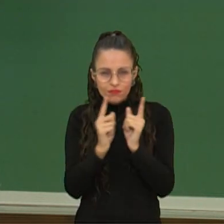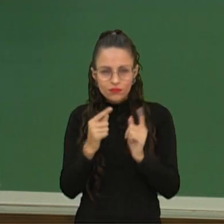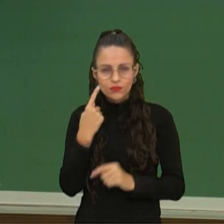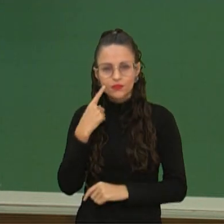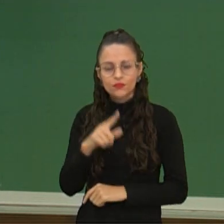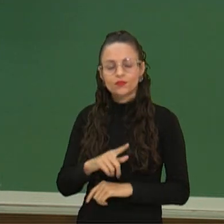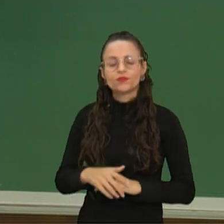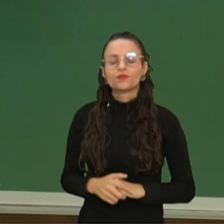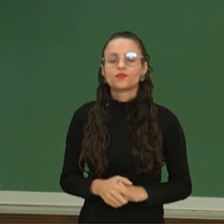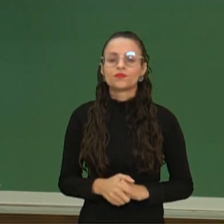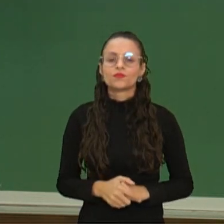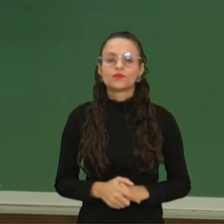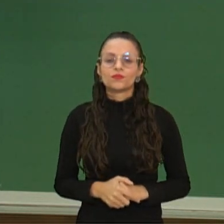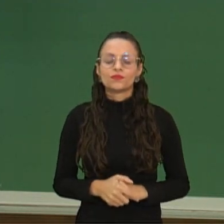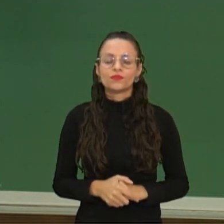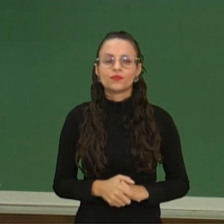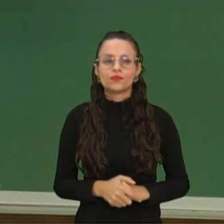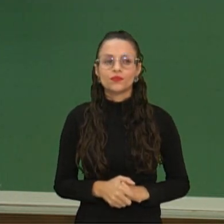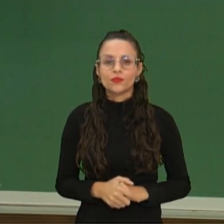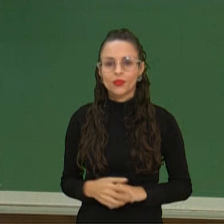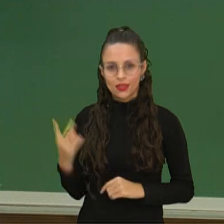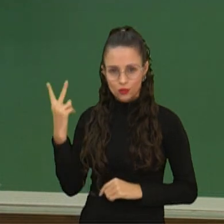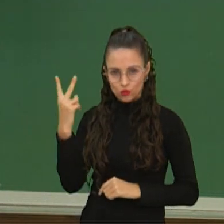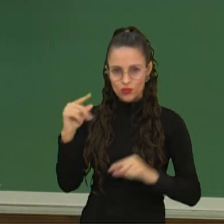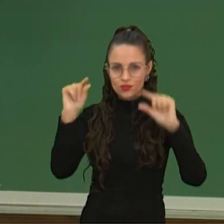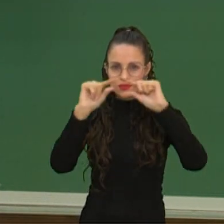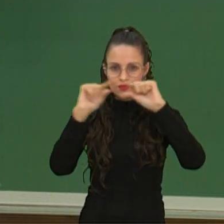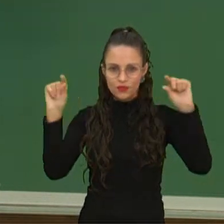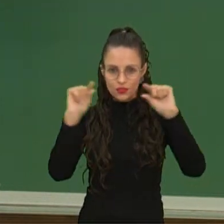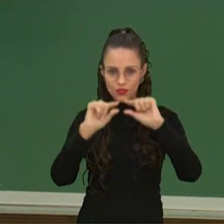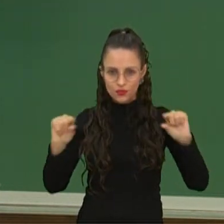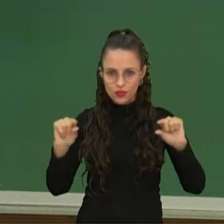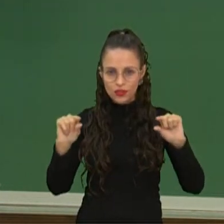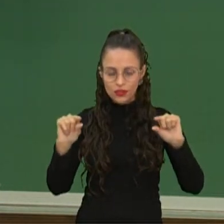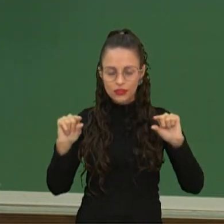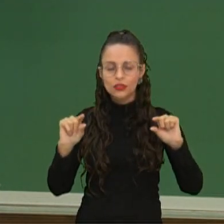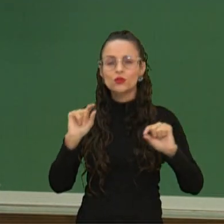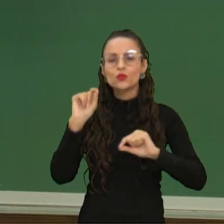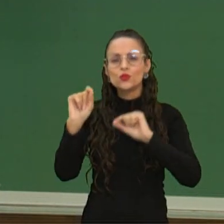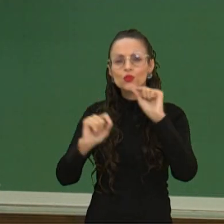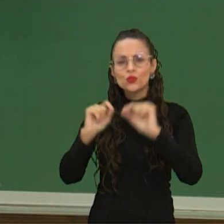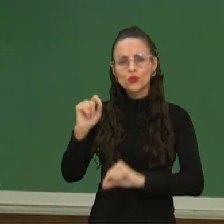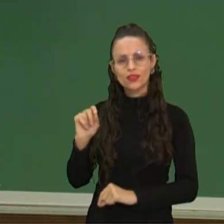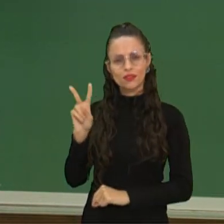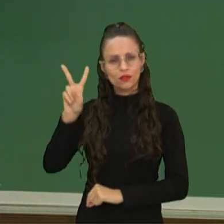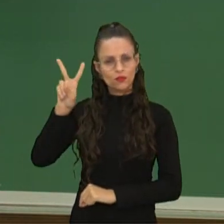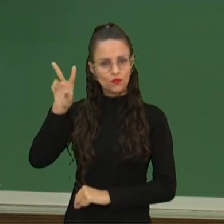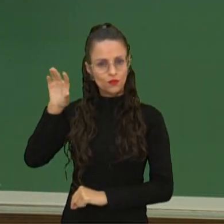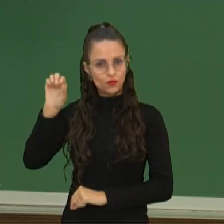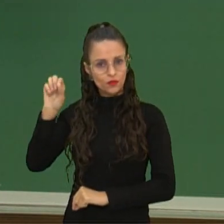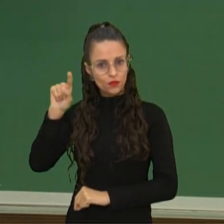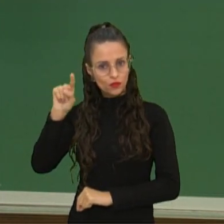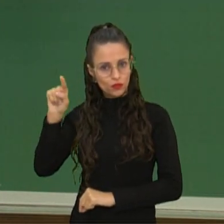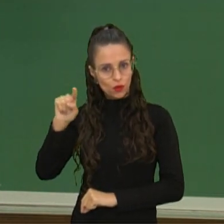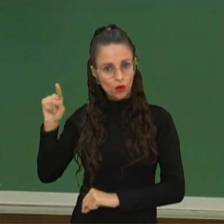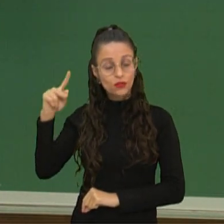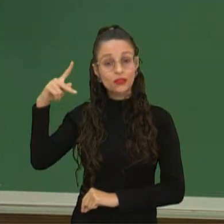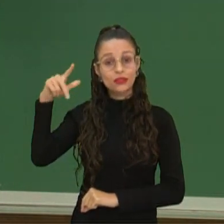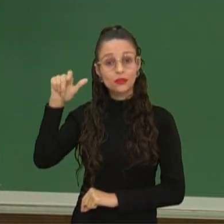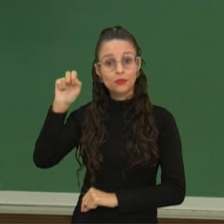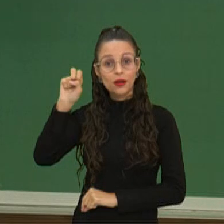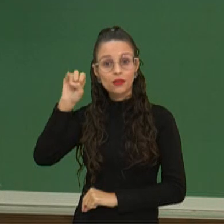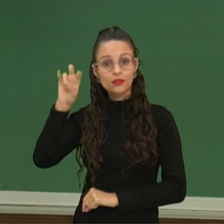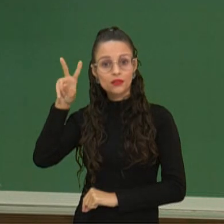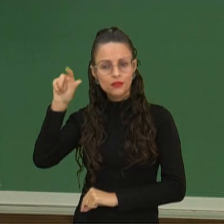para vocês. Essas 2 frases aqui, elas estão na passive voice, na voz passiva, e eu vou agora destrinchar